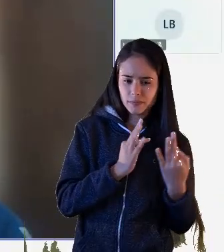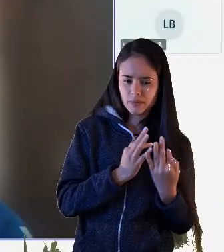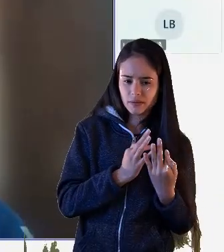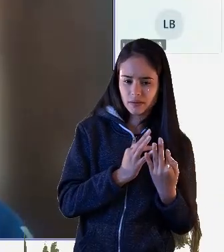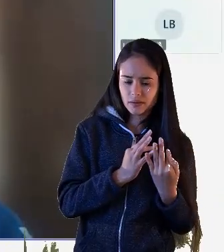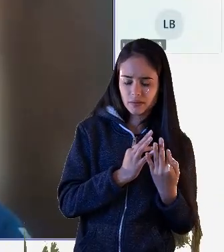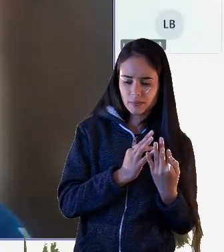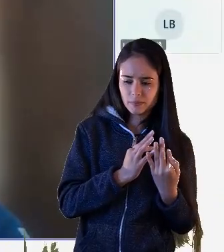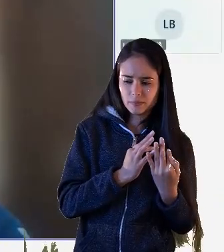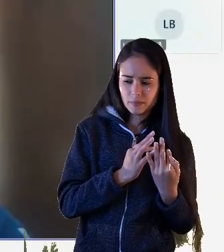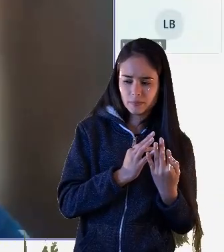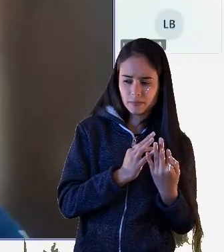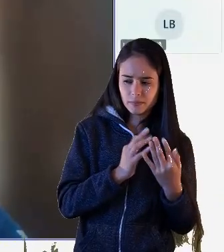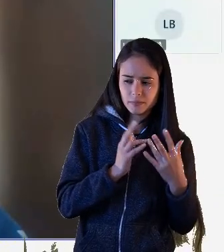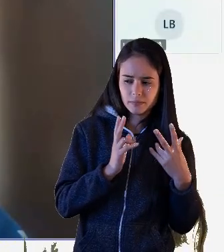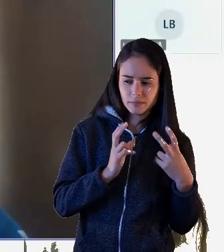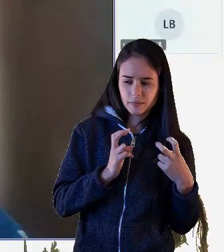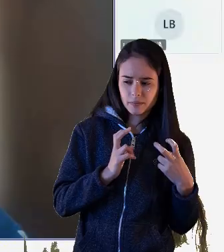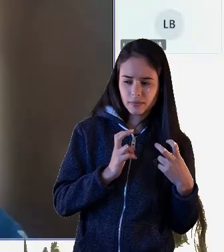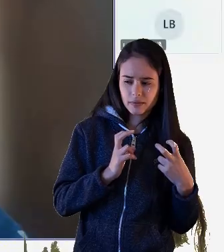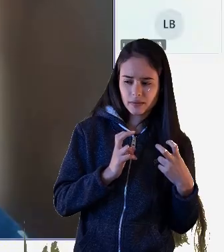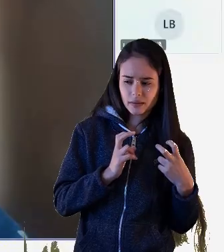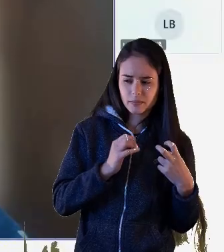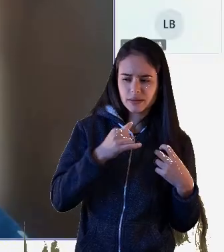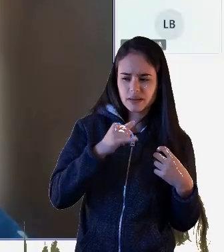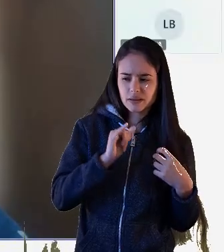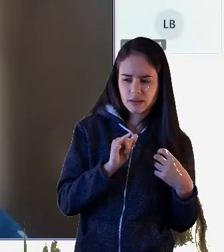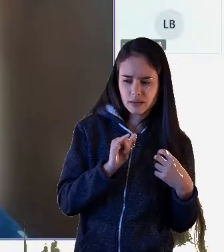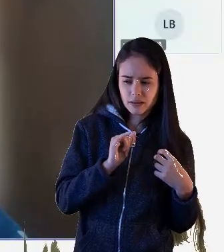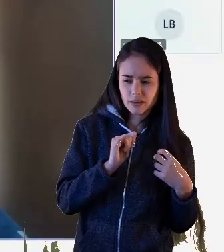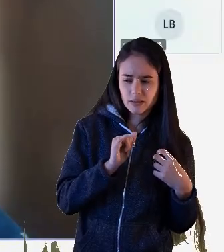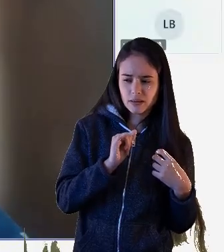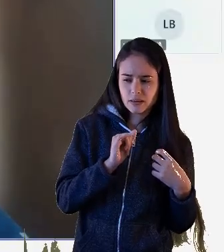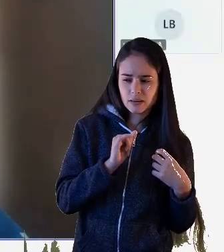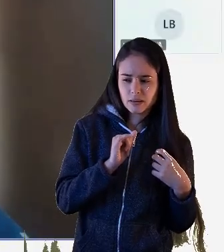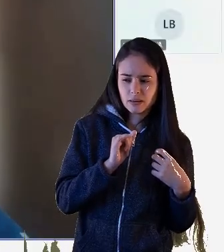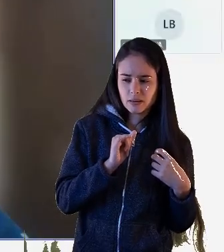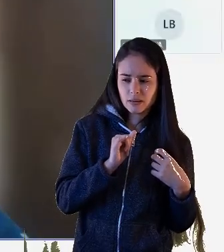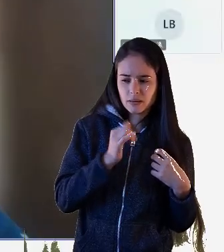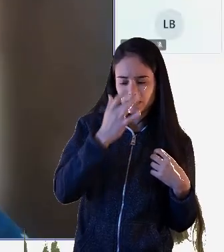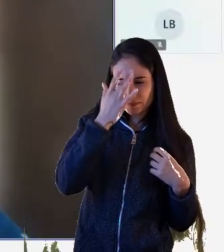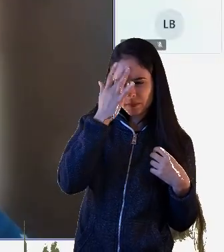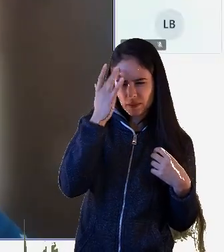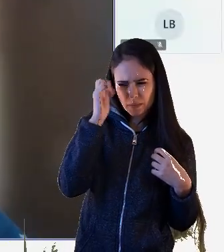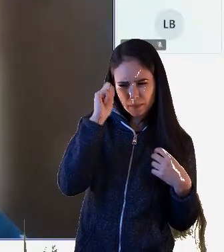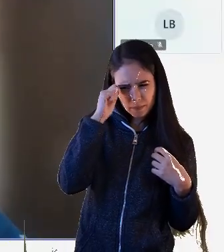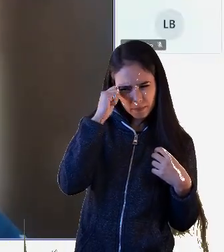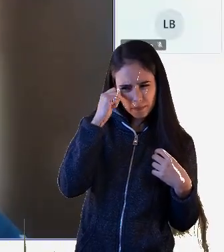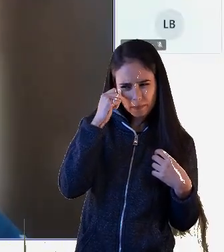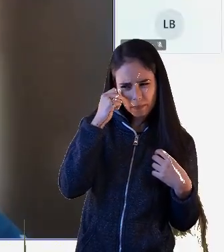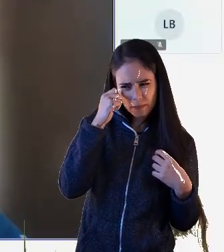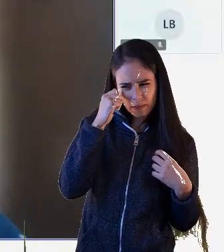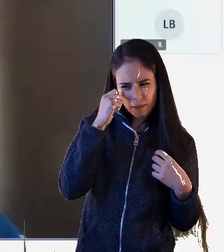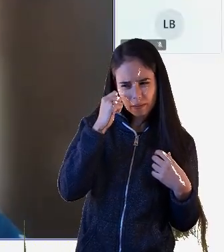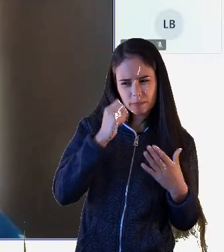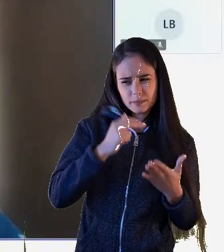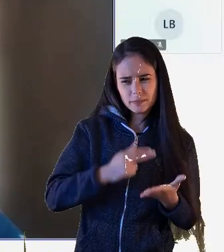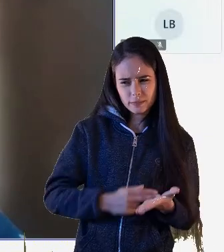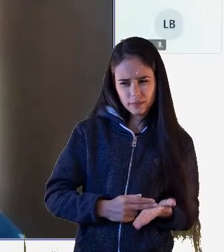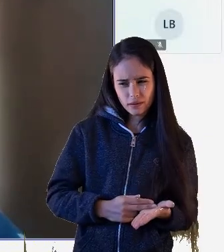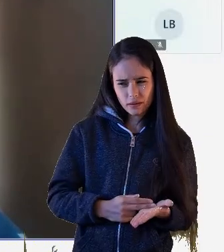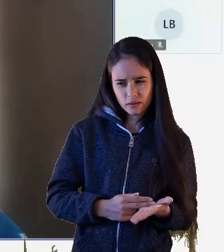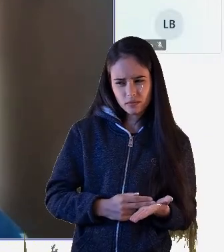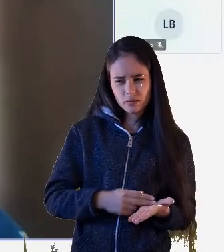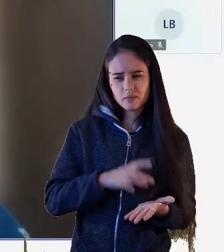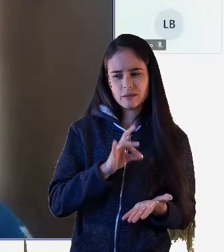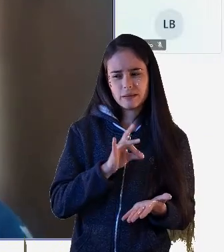E ela tinha razão, né? Ela falou assim, e a gente prefere que tenha gente como, pessoas como você, que já tem, né, um letramento racial, né, por causa da sua